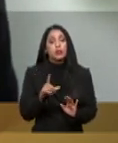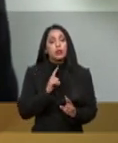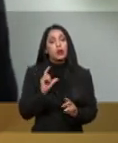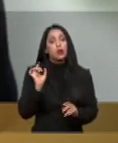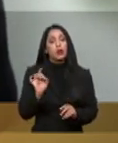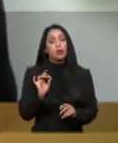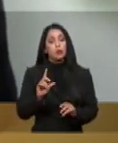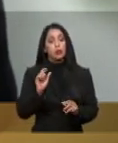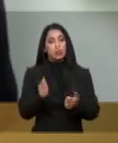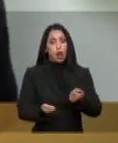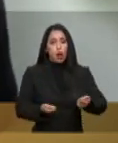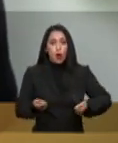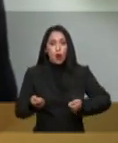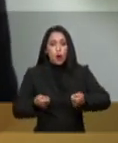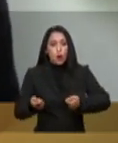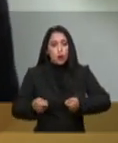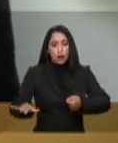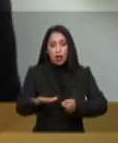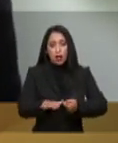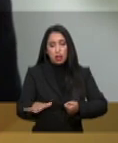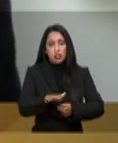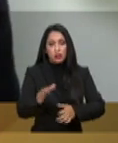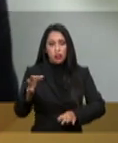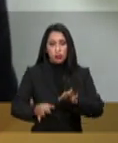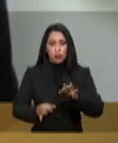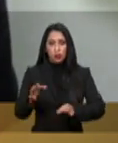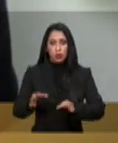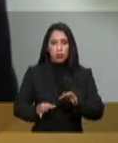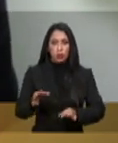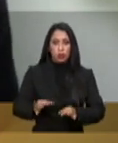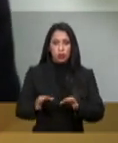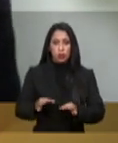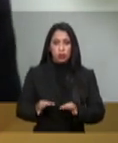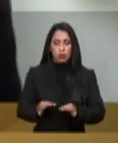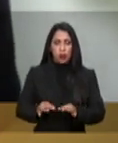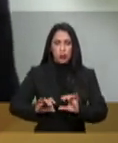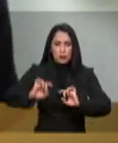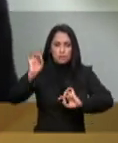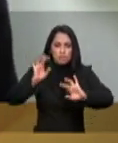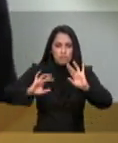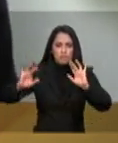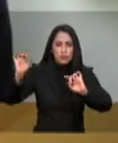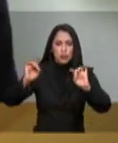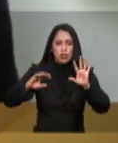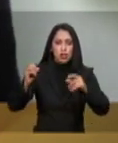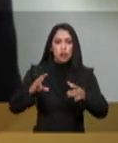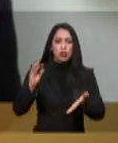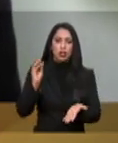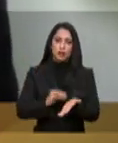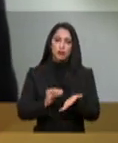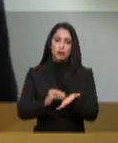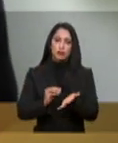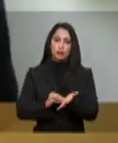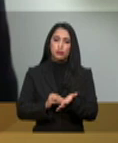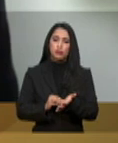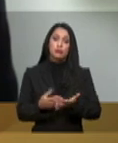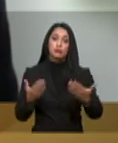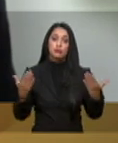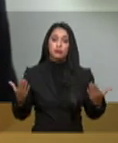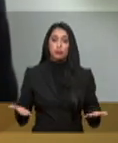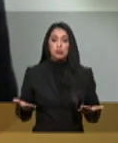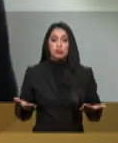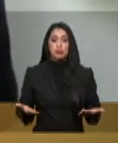somente podem ser controlados na esfera judicial em situações excepcionalíssimas, em que sua ausência seja manifesta e evidente. De